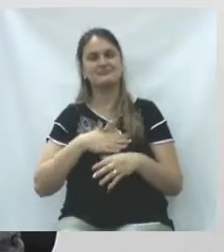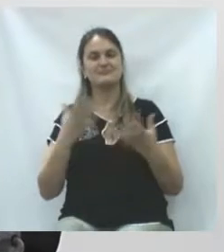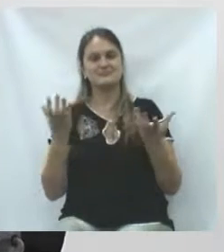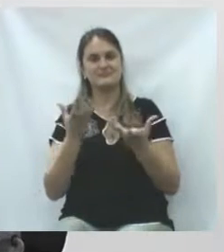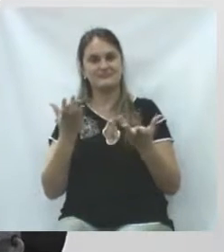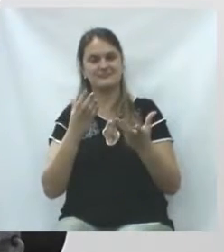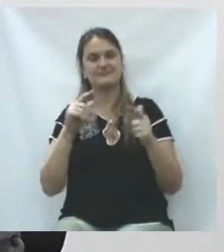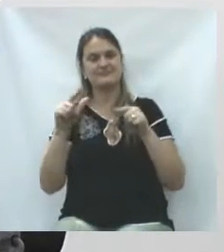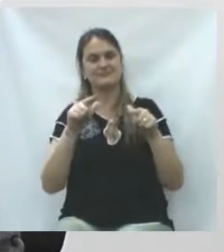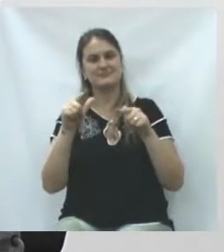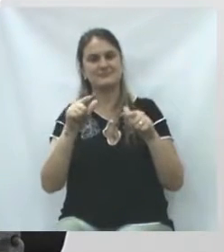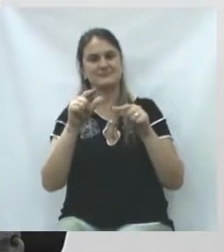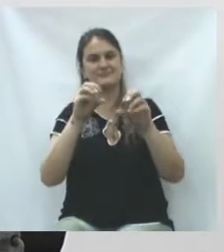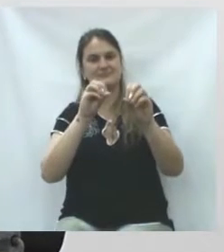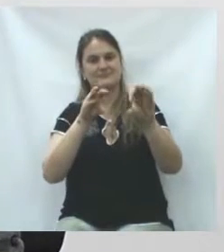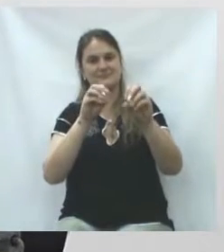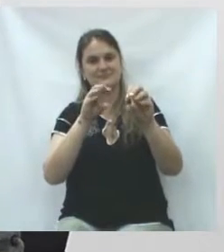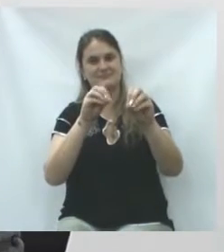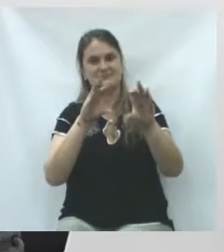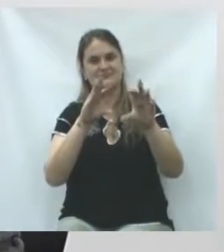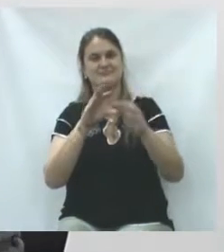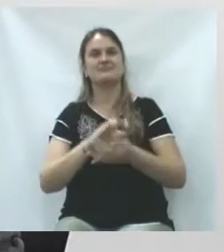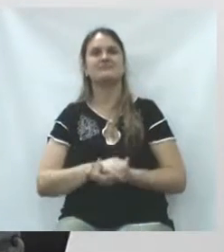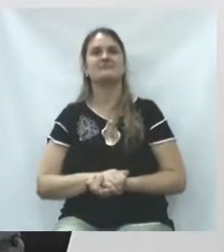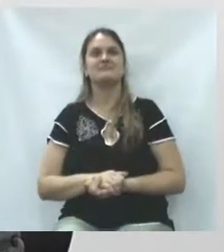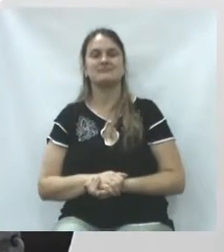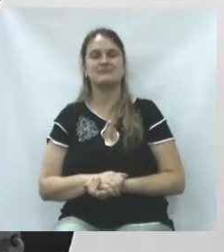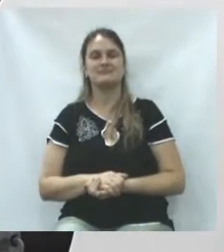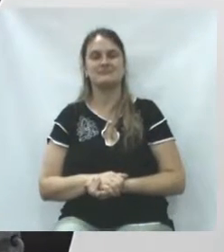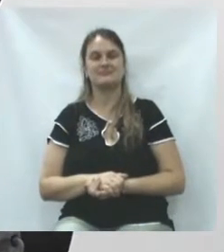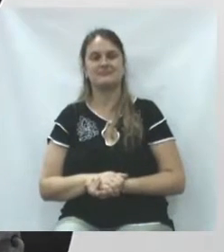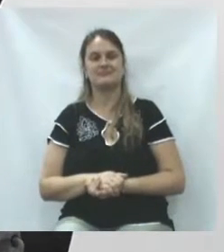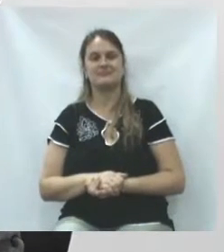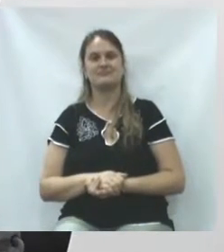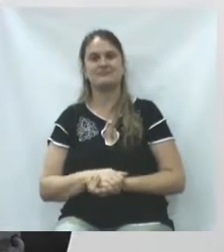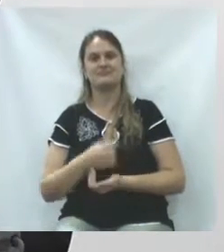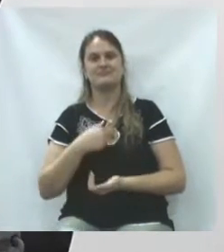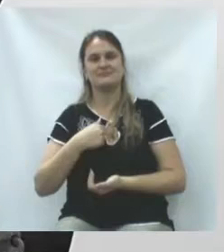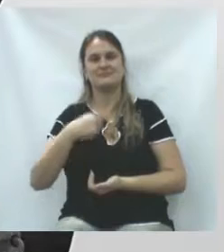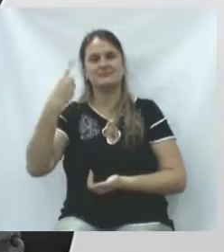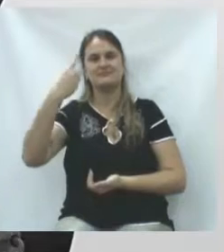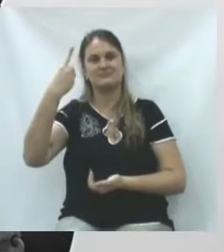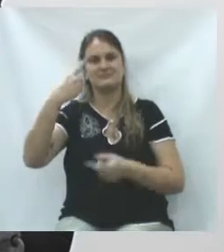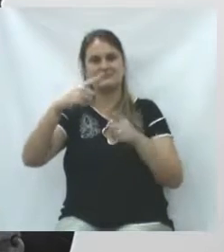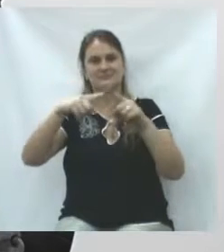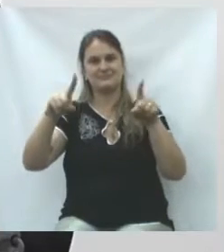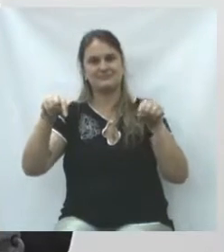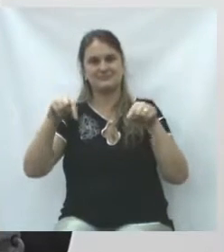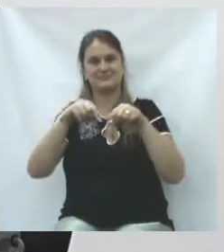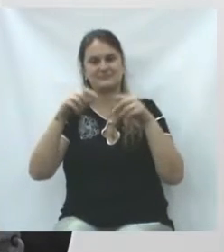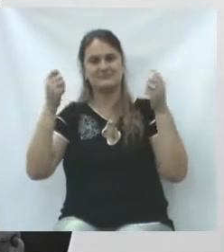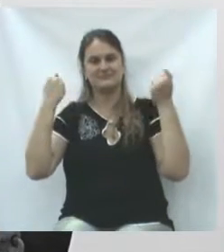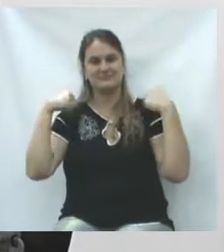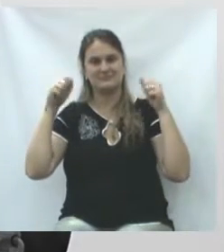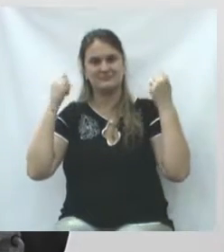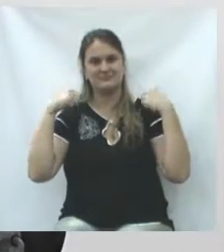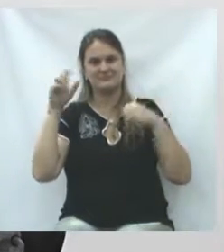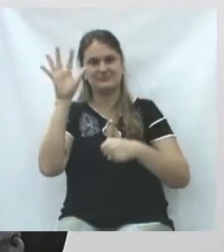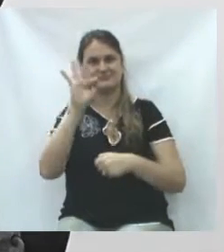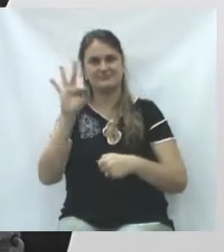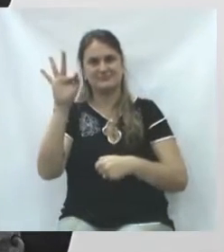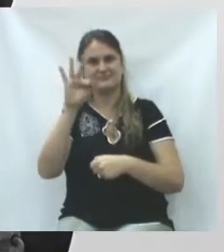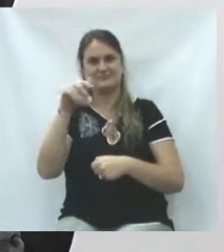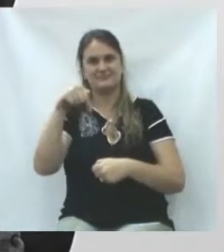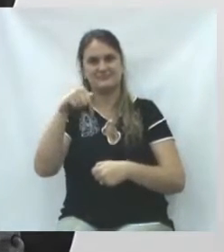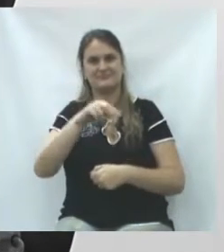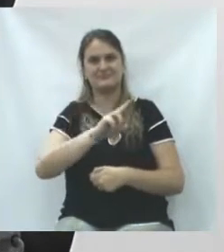educacional, educadores. Sou da primeira turma de Educação Física de União da Vitória,